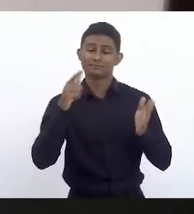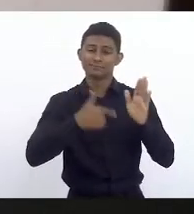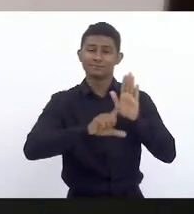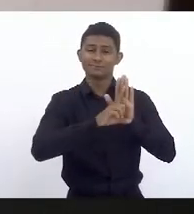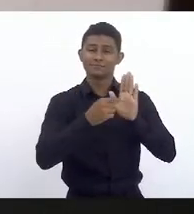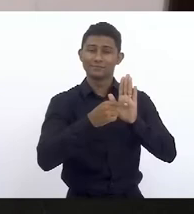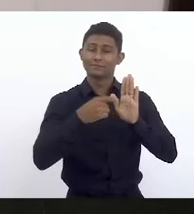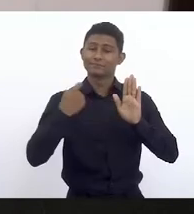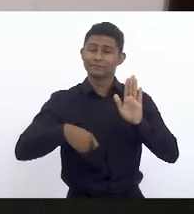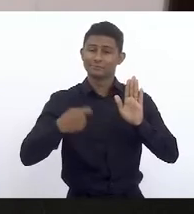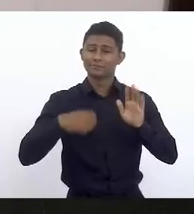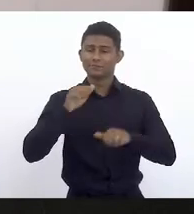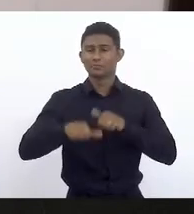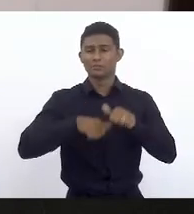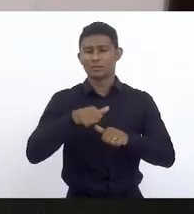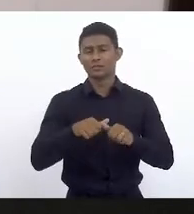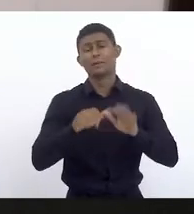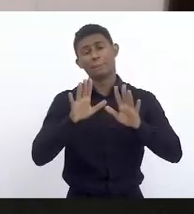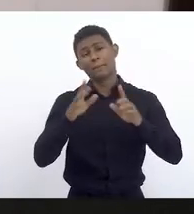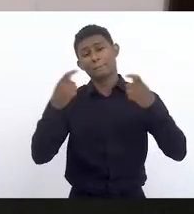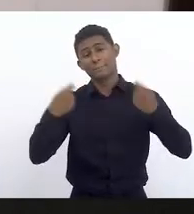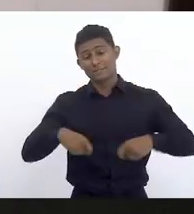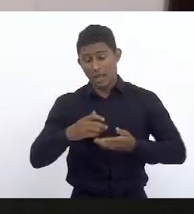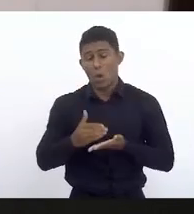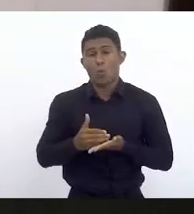tem que partir para caminhar, né?